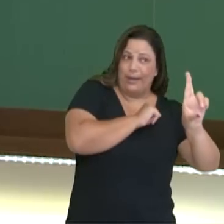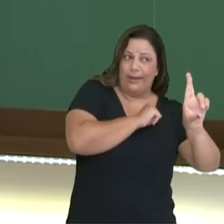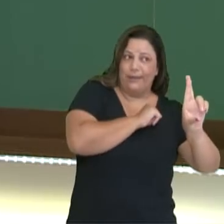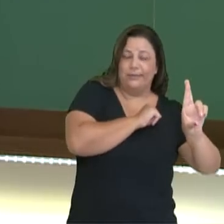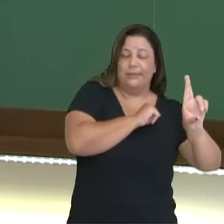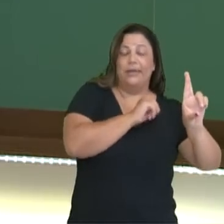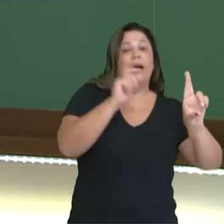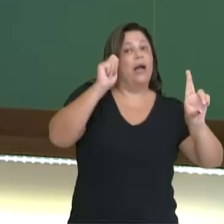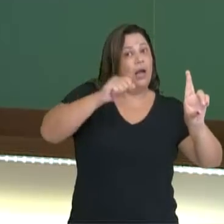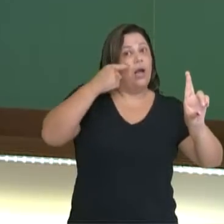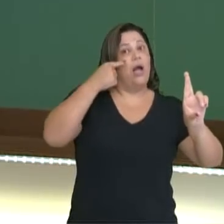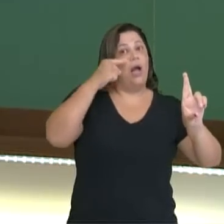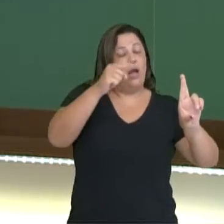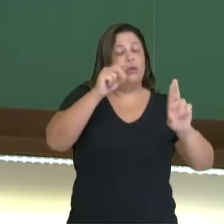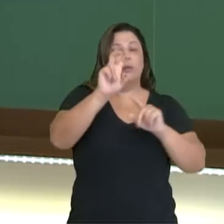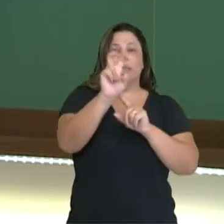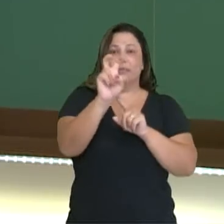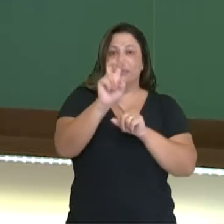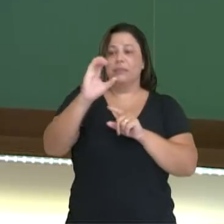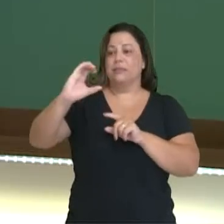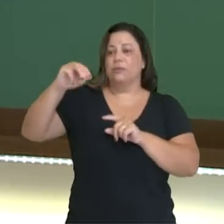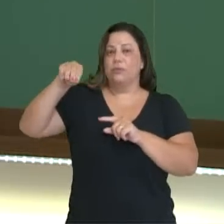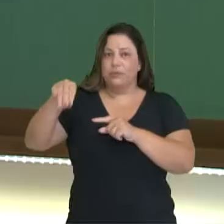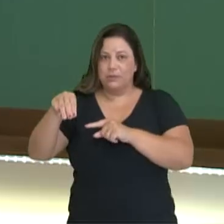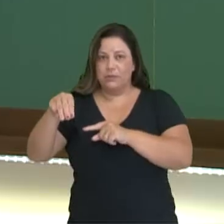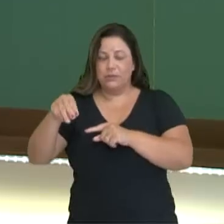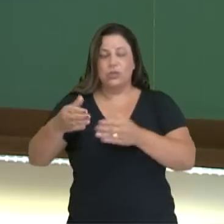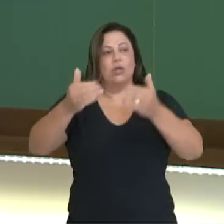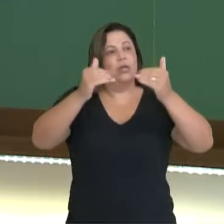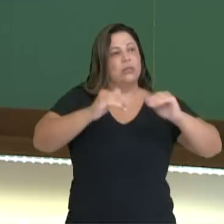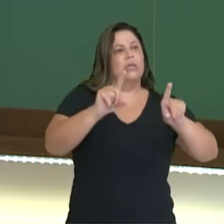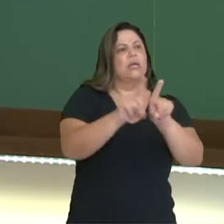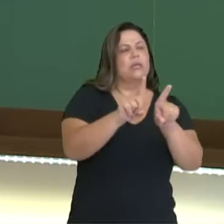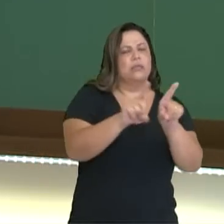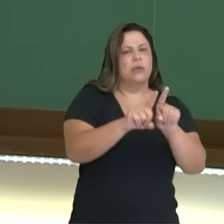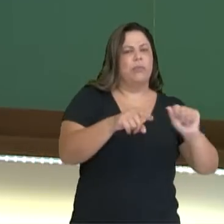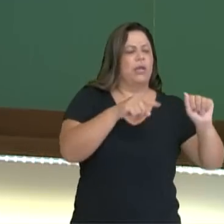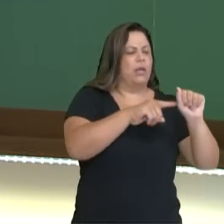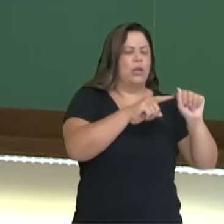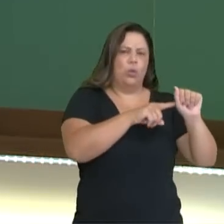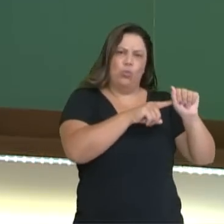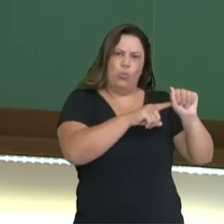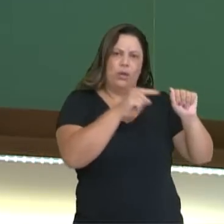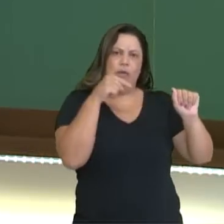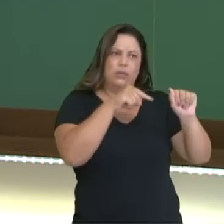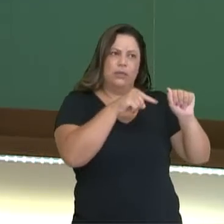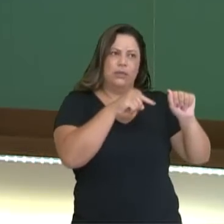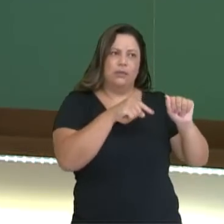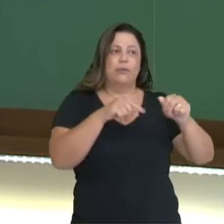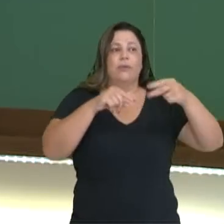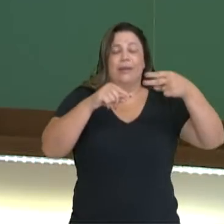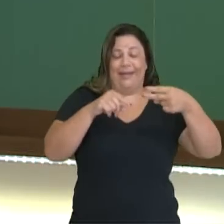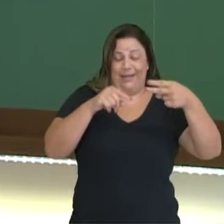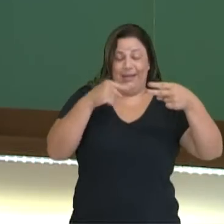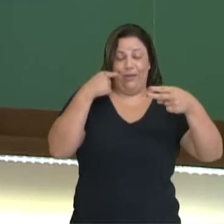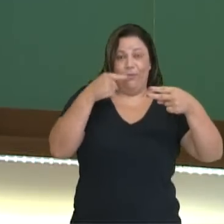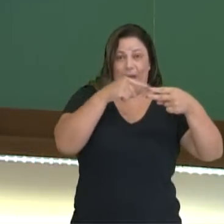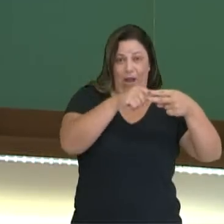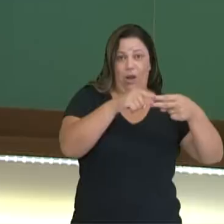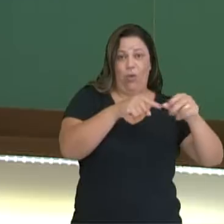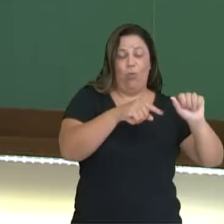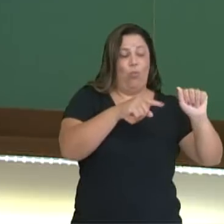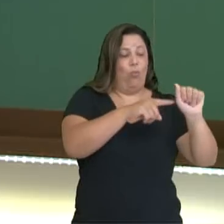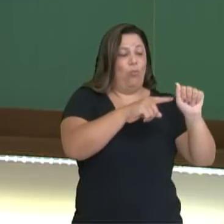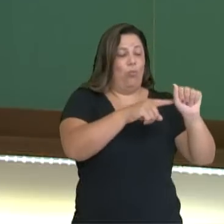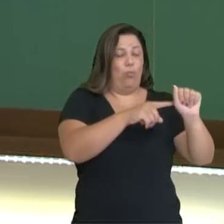no exercício é de 5 centímetros e que também o ângulo do exercício, do arco, o ângulo